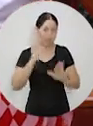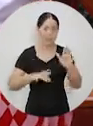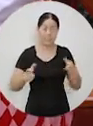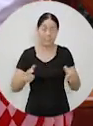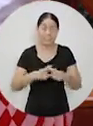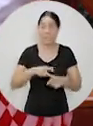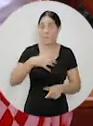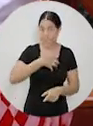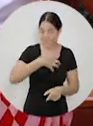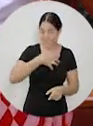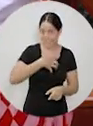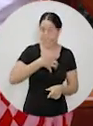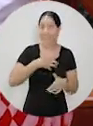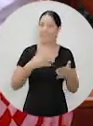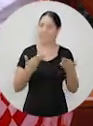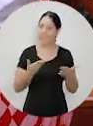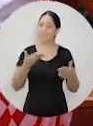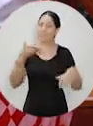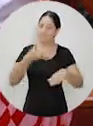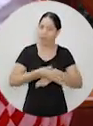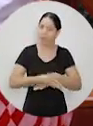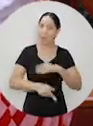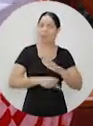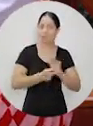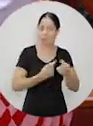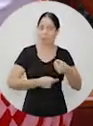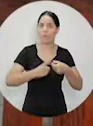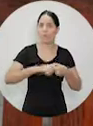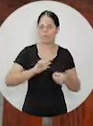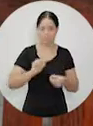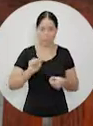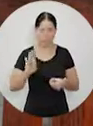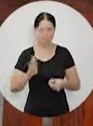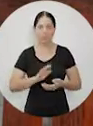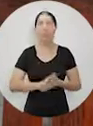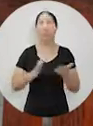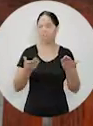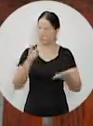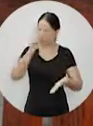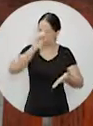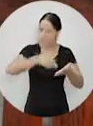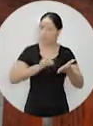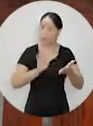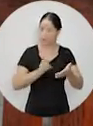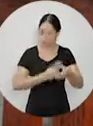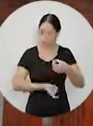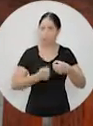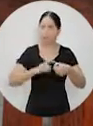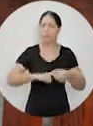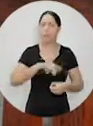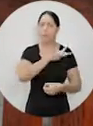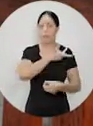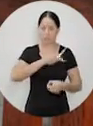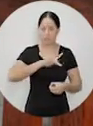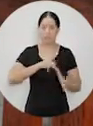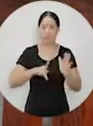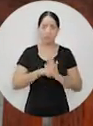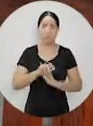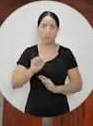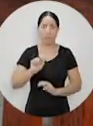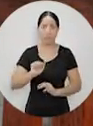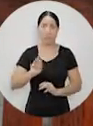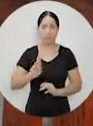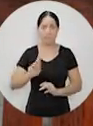do interior da Bahia. É essa a intenção do convênio com a OAB? Exatamente. Nós assinamos um convênio, né? O presidente